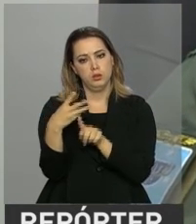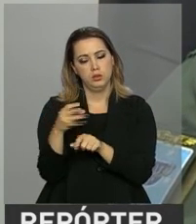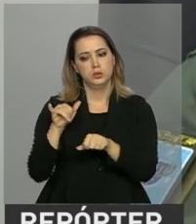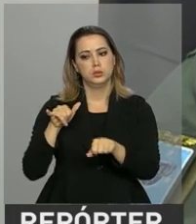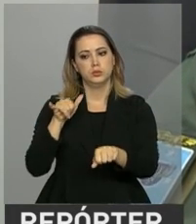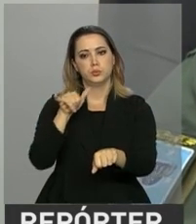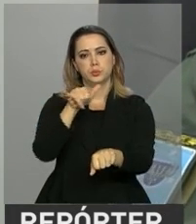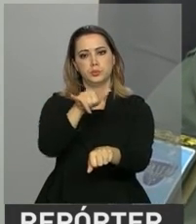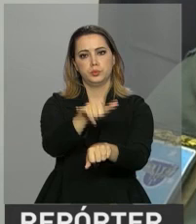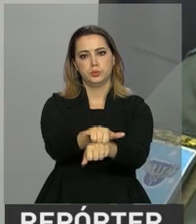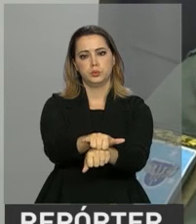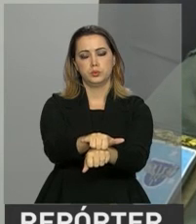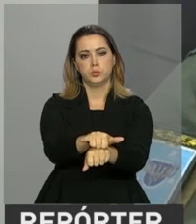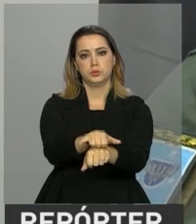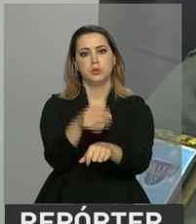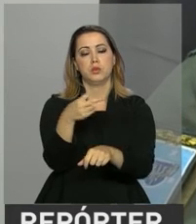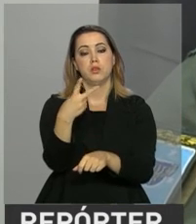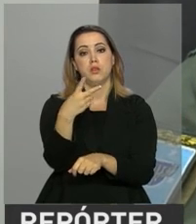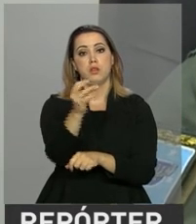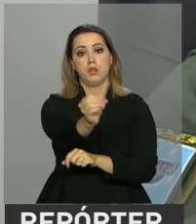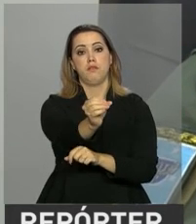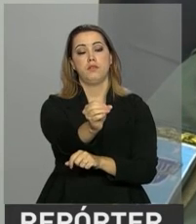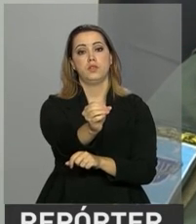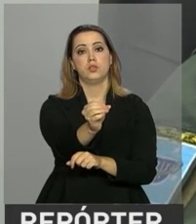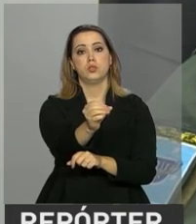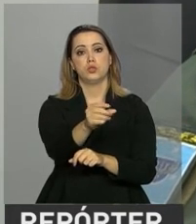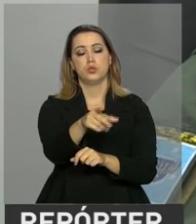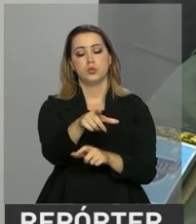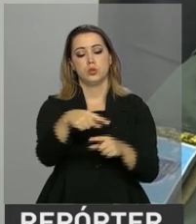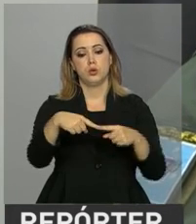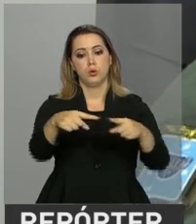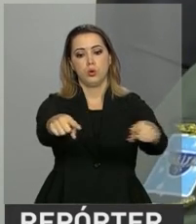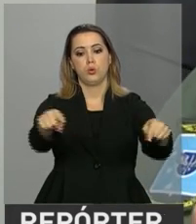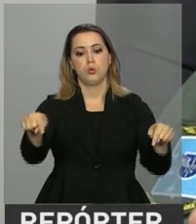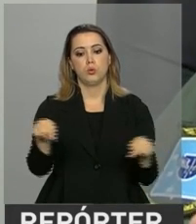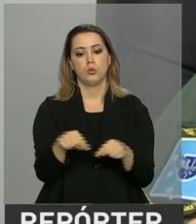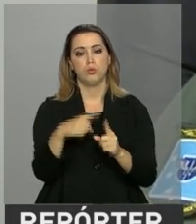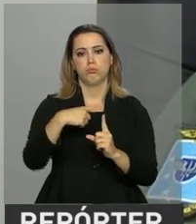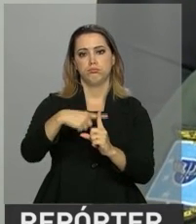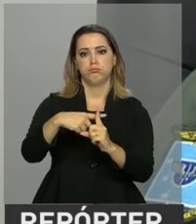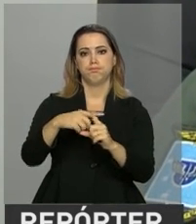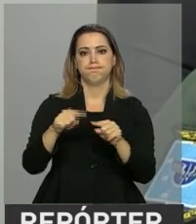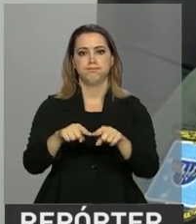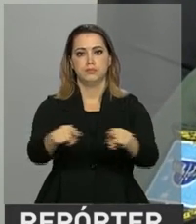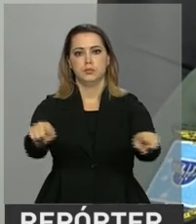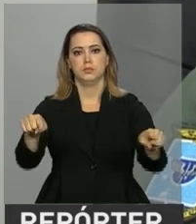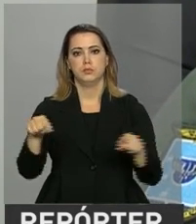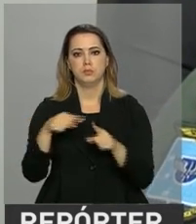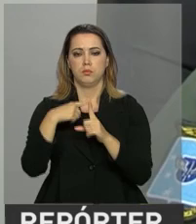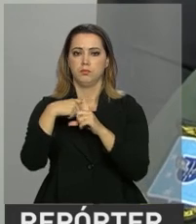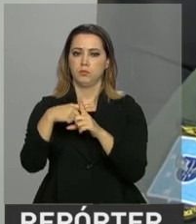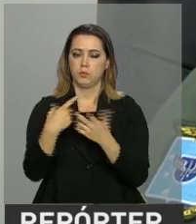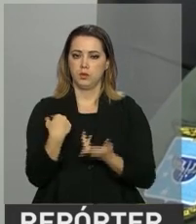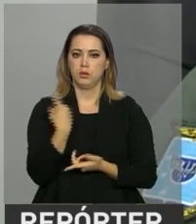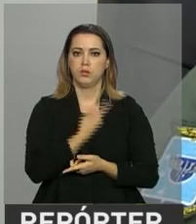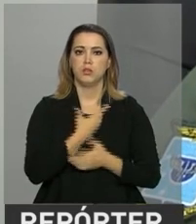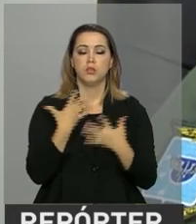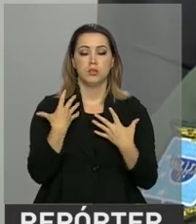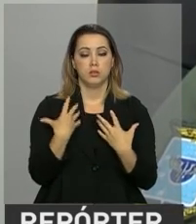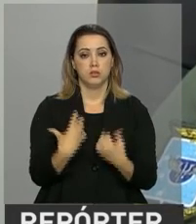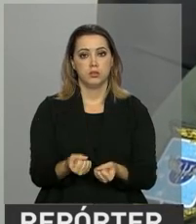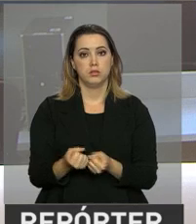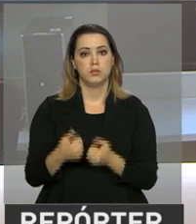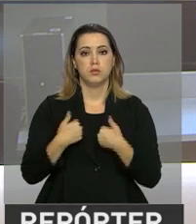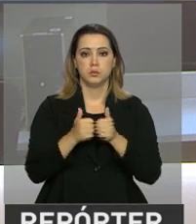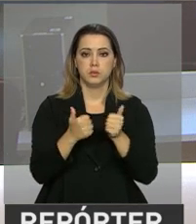configurada para 21 anos então a informação que nós temos é que nos vão transportar 56 urnas de medellín até